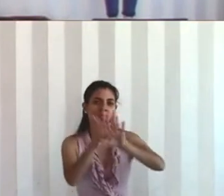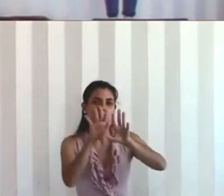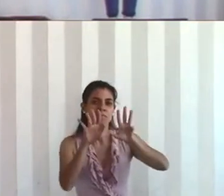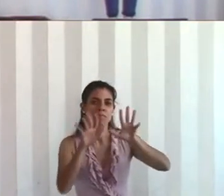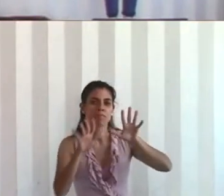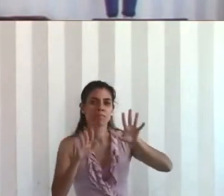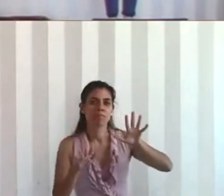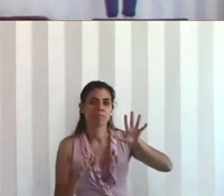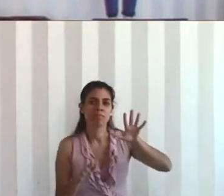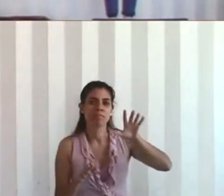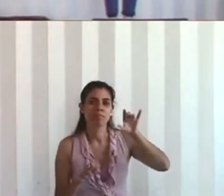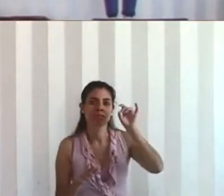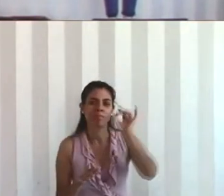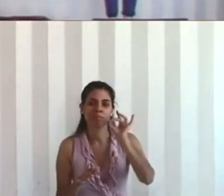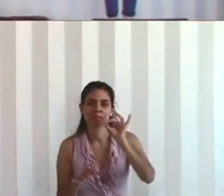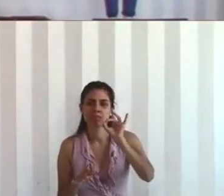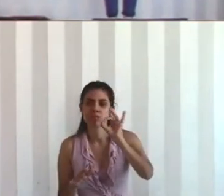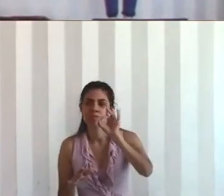glória,